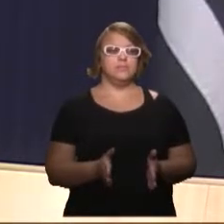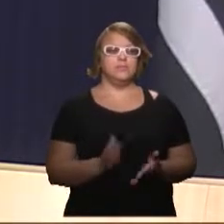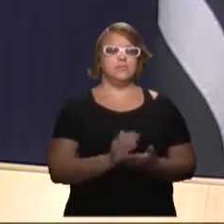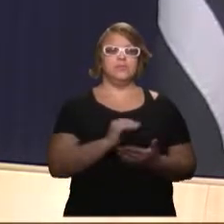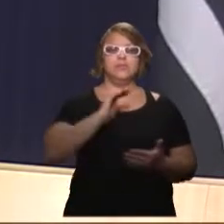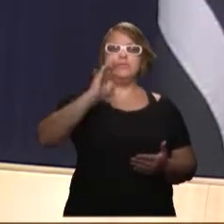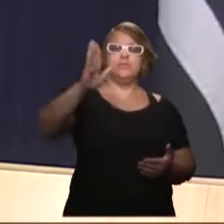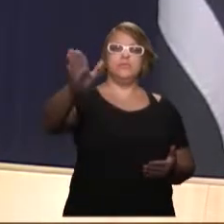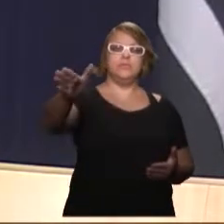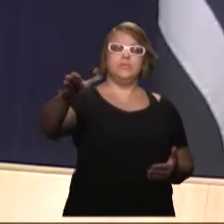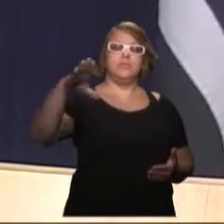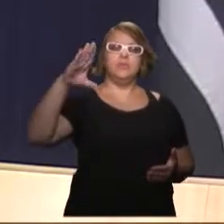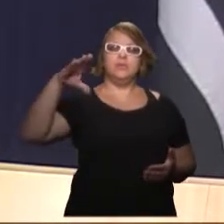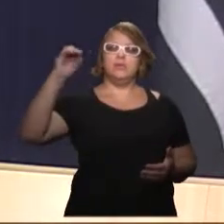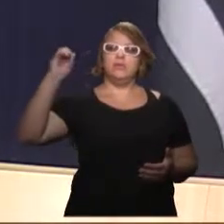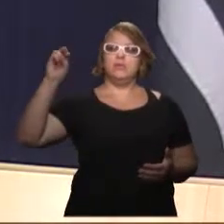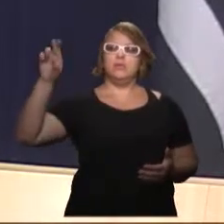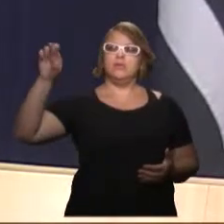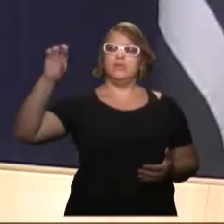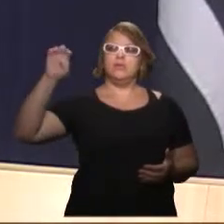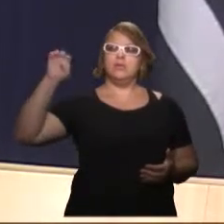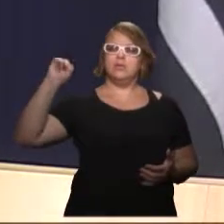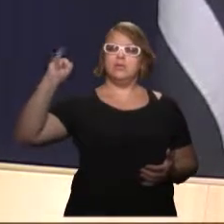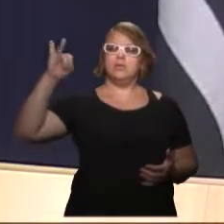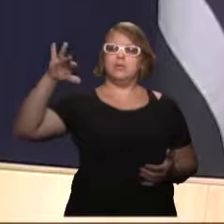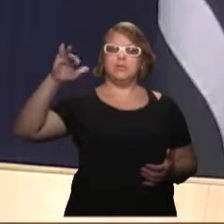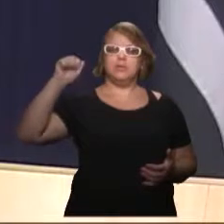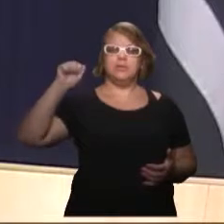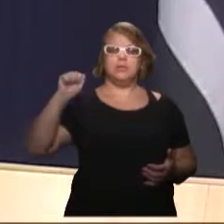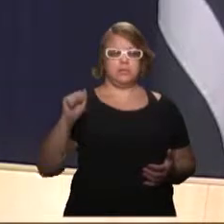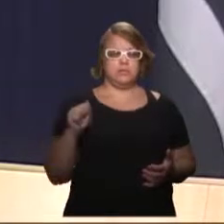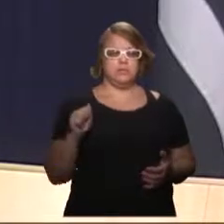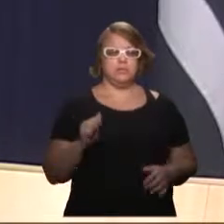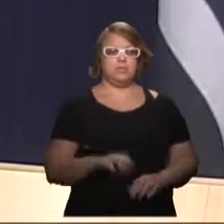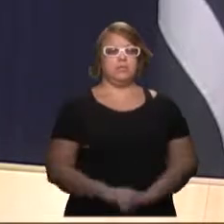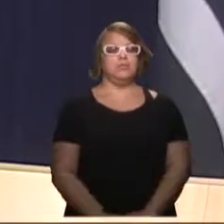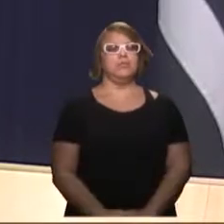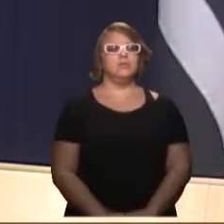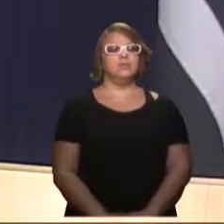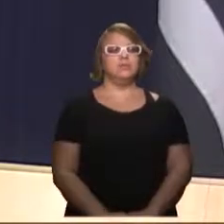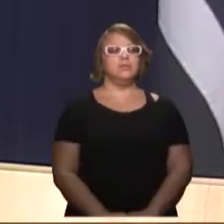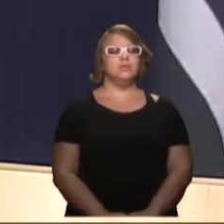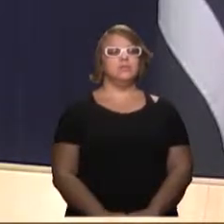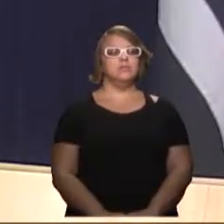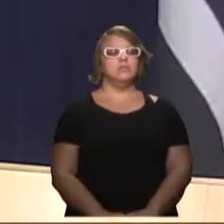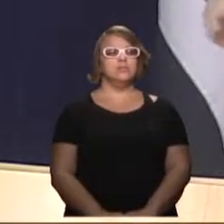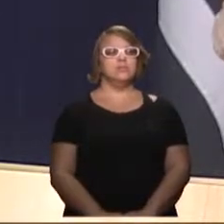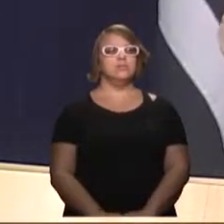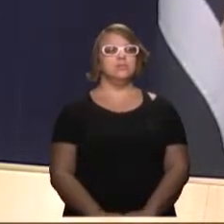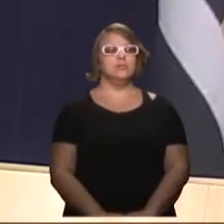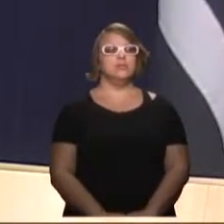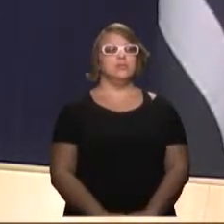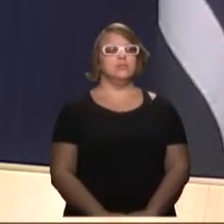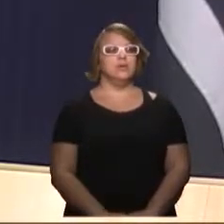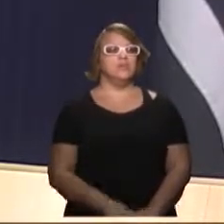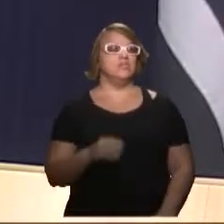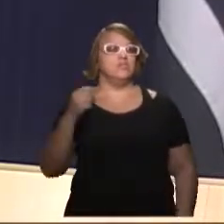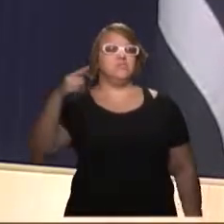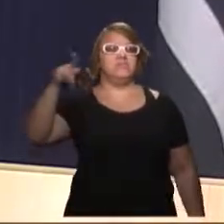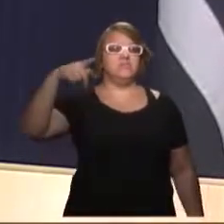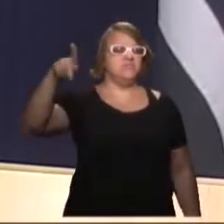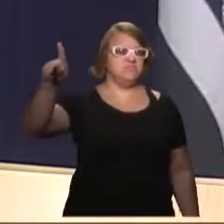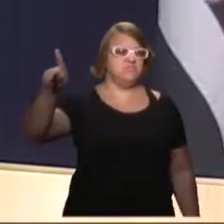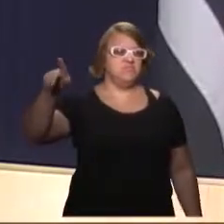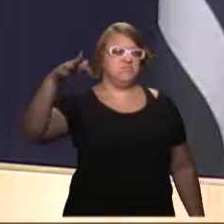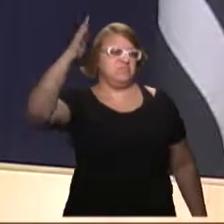Coreia estudando para voltar para o Brasil, subsidiado pelo governo brasileiro. Ela não está indo porque ela é burra, porque